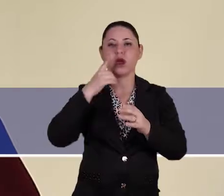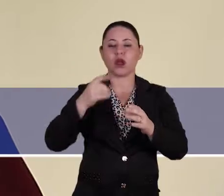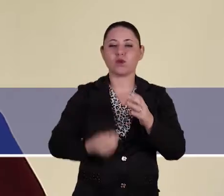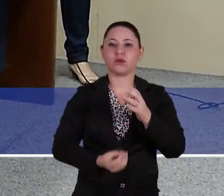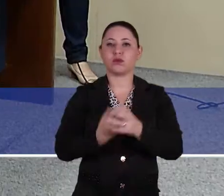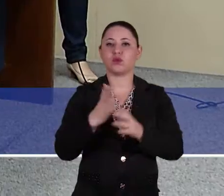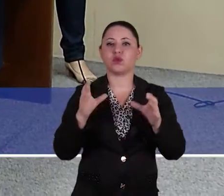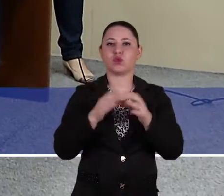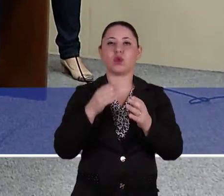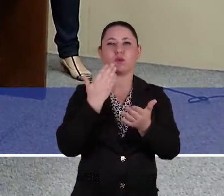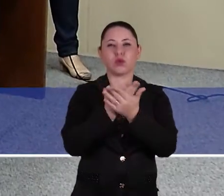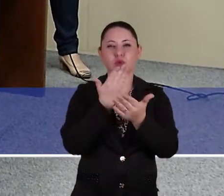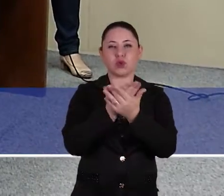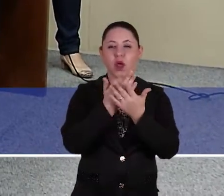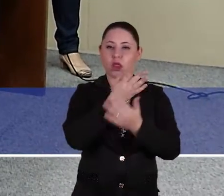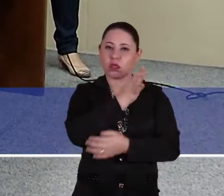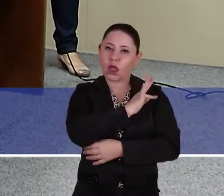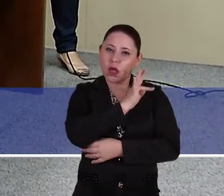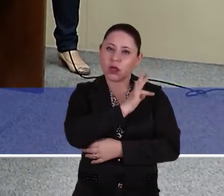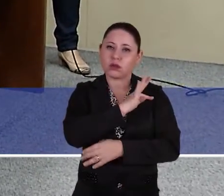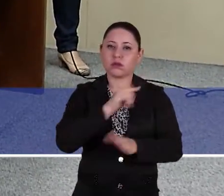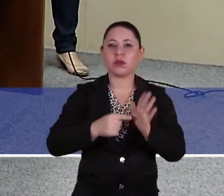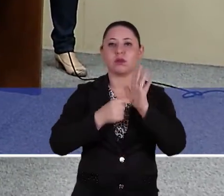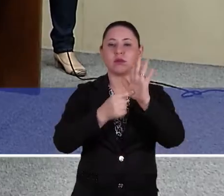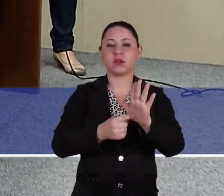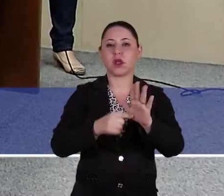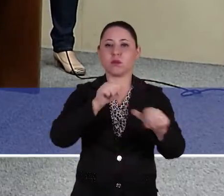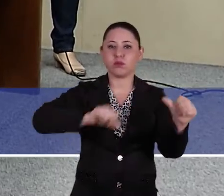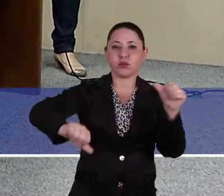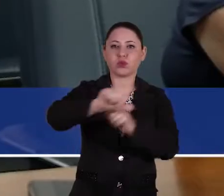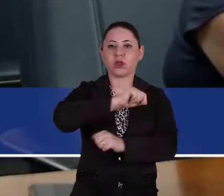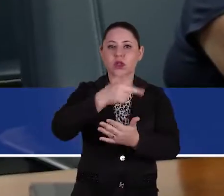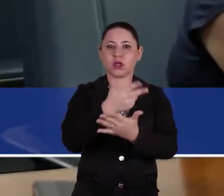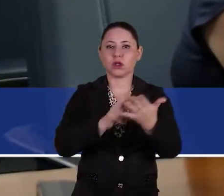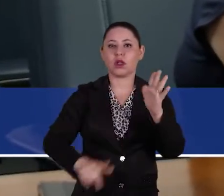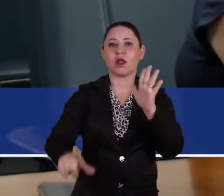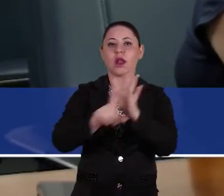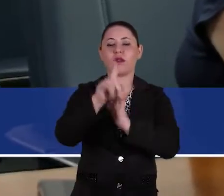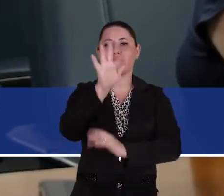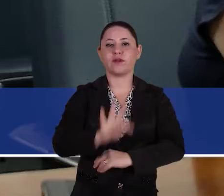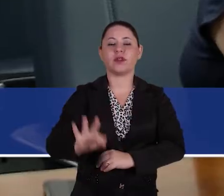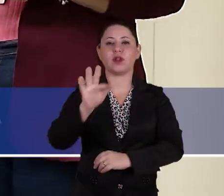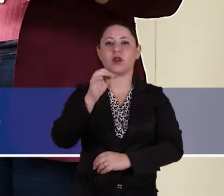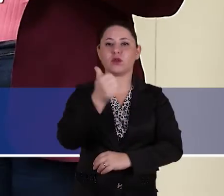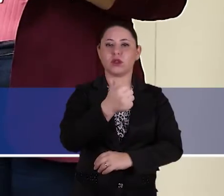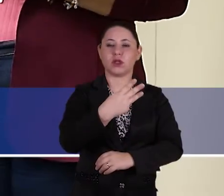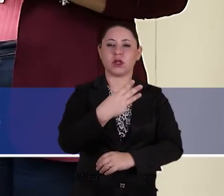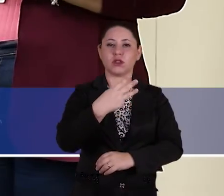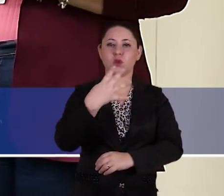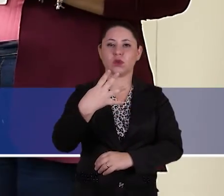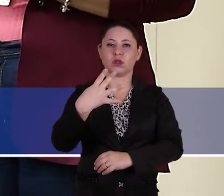foi a formação de um grupo de estudo técnico para apresentar alterações à redação da Lei Federal